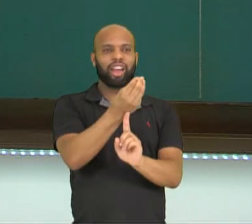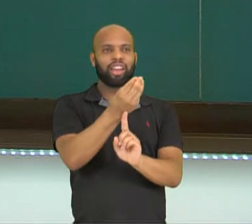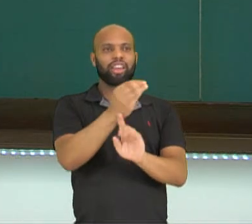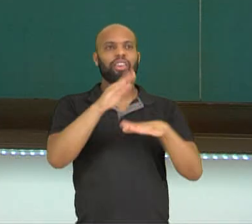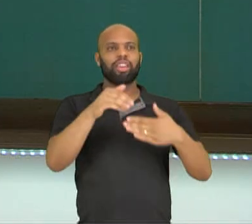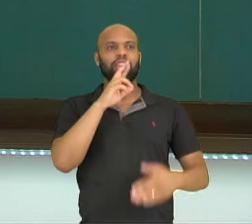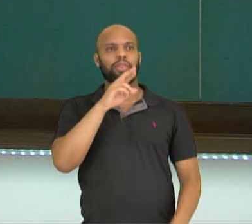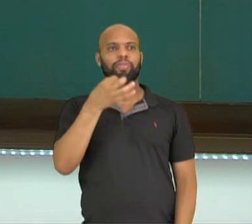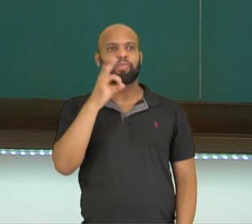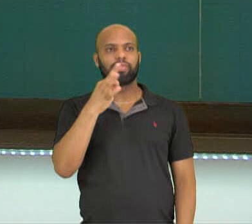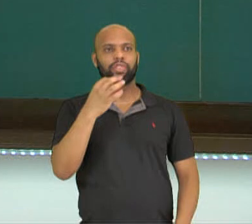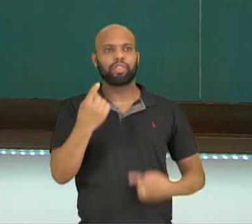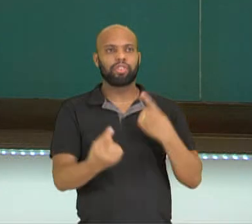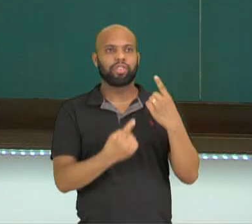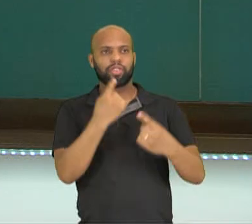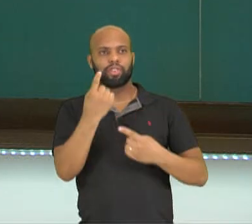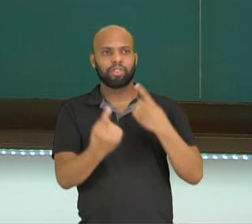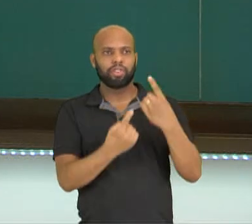é a